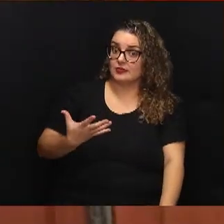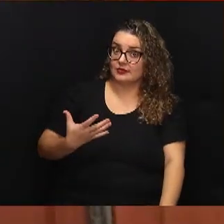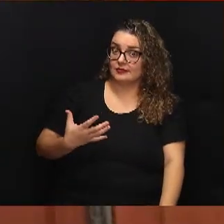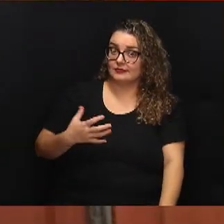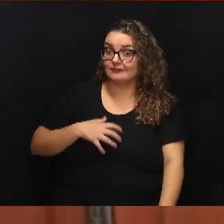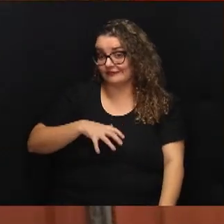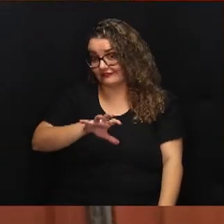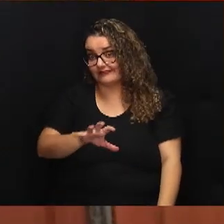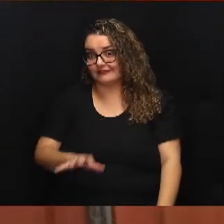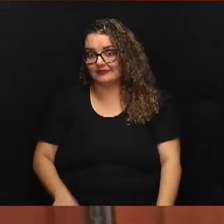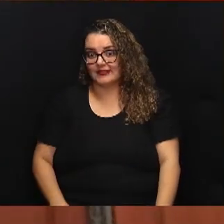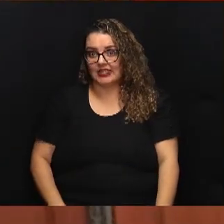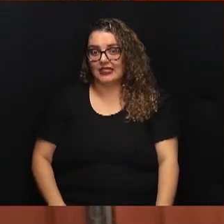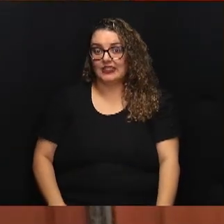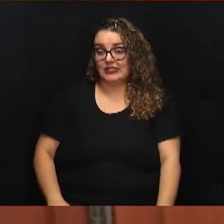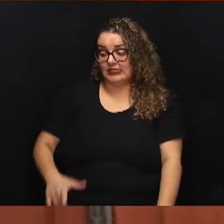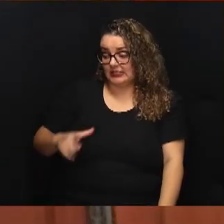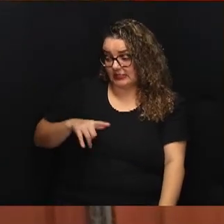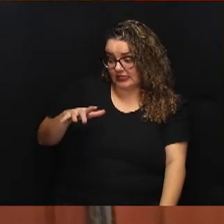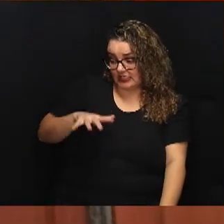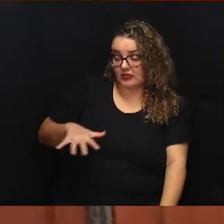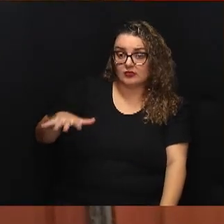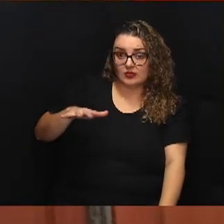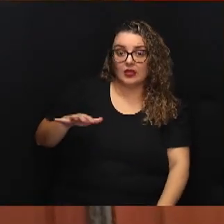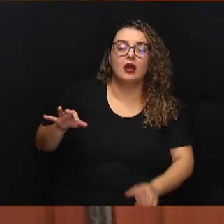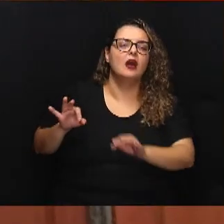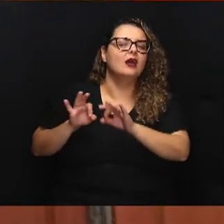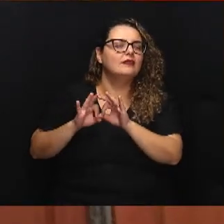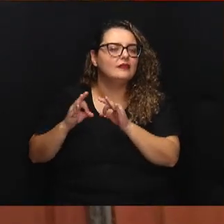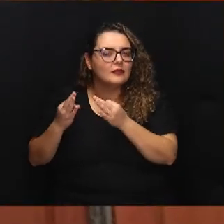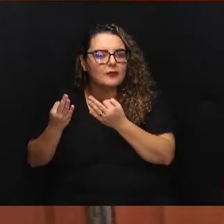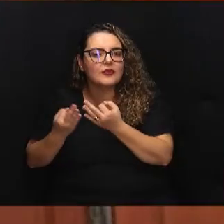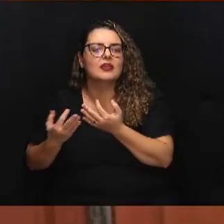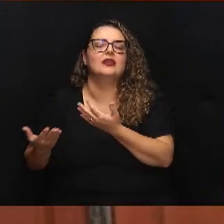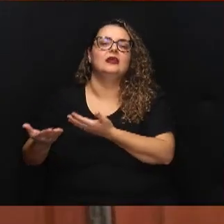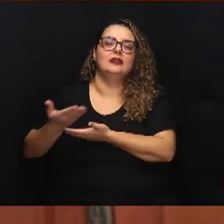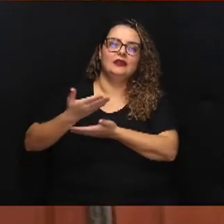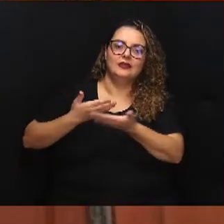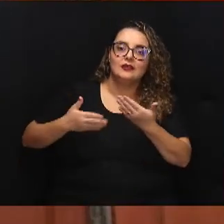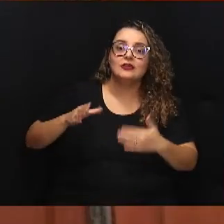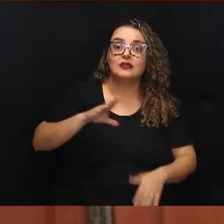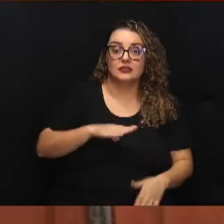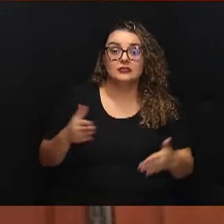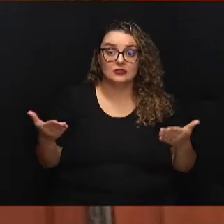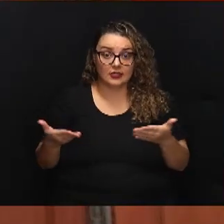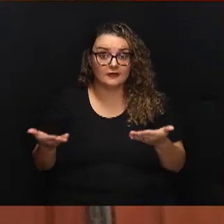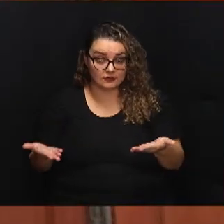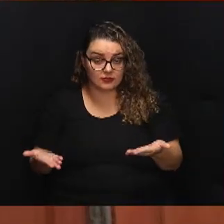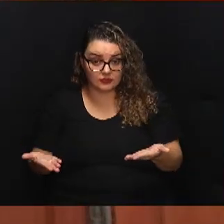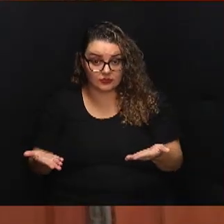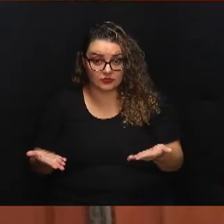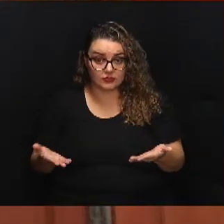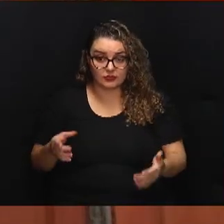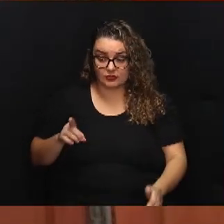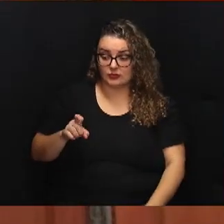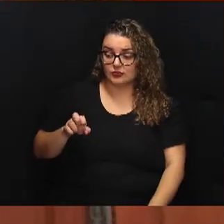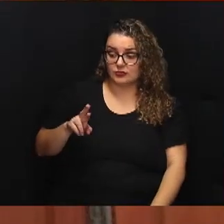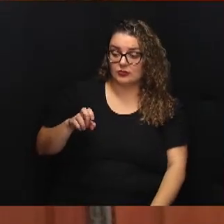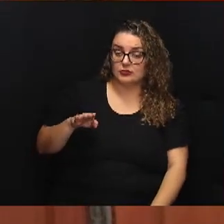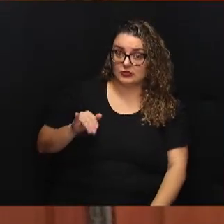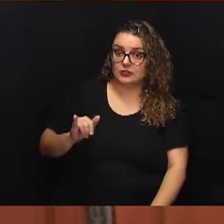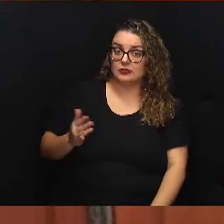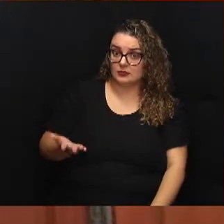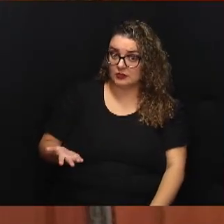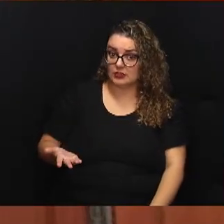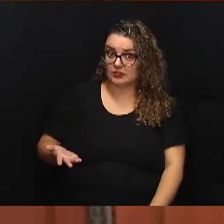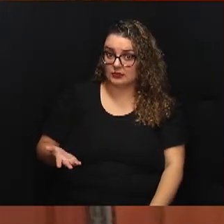com tem a parte de a família, né? A cidade. Hoje o derby, né? Ele é